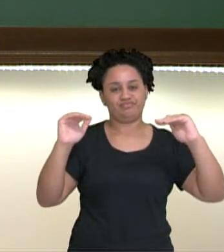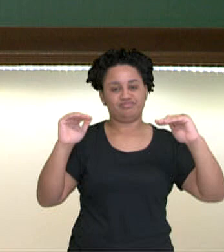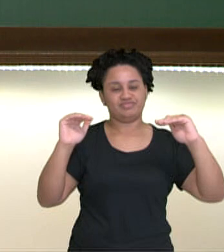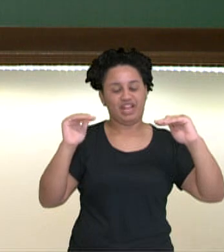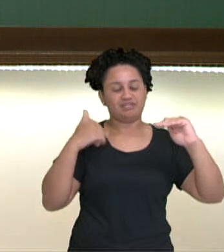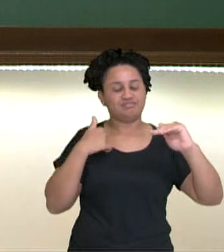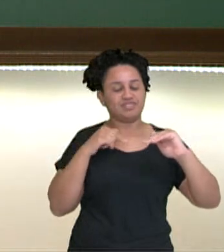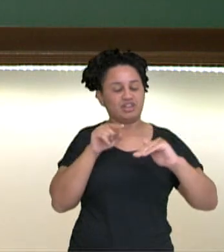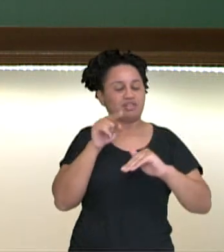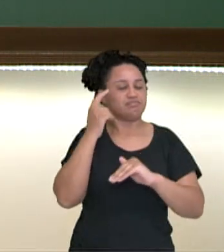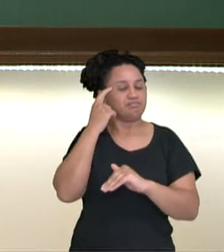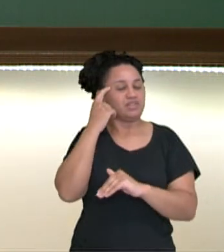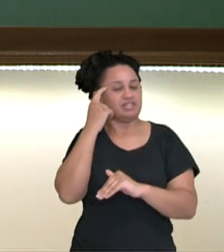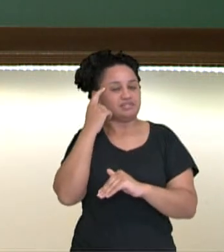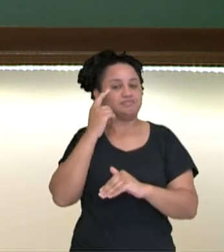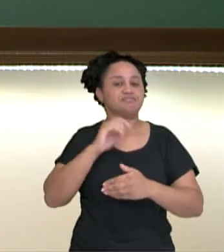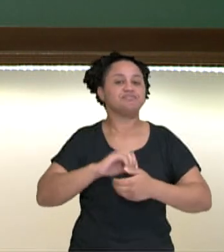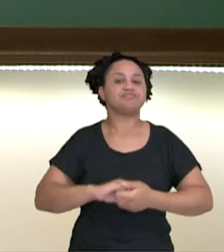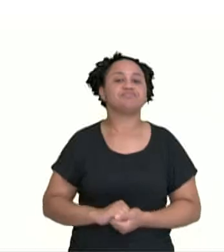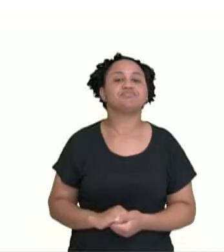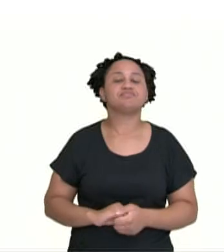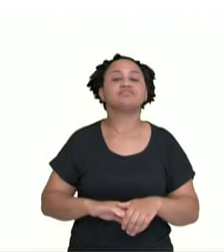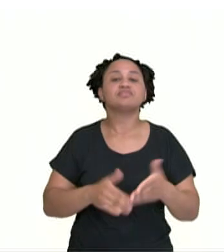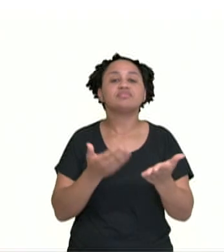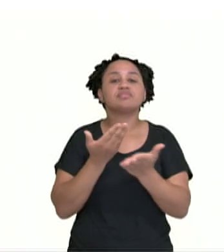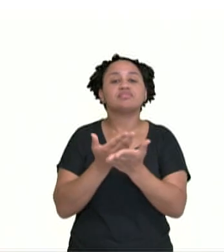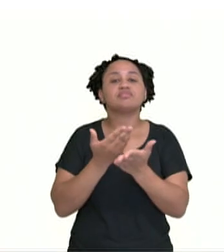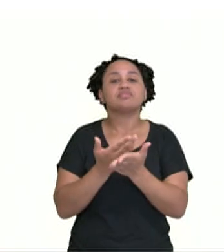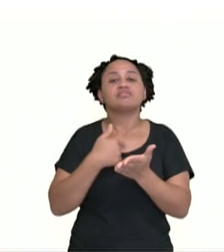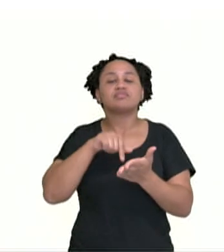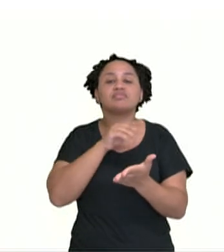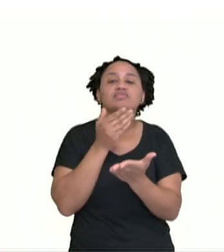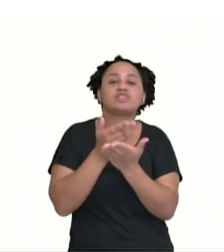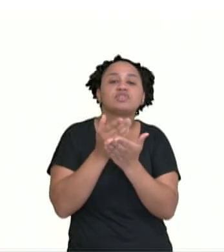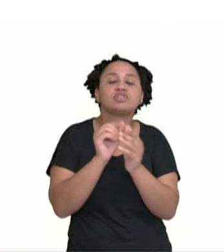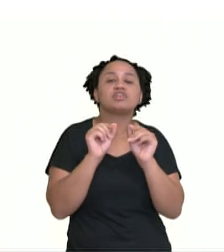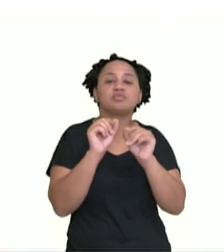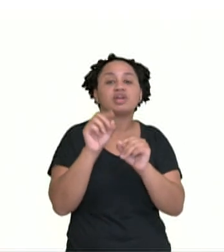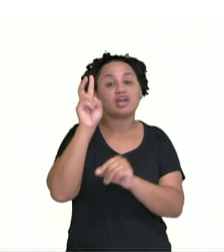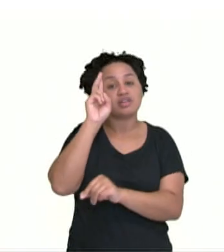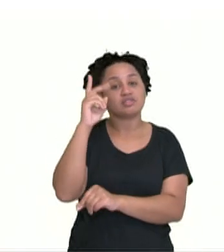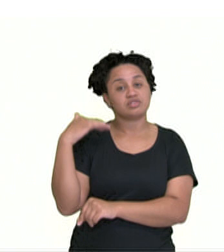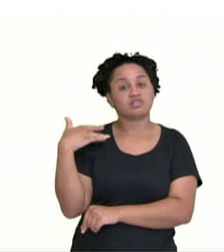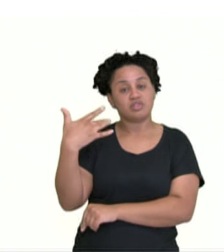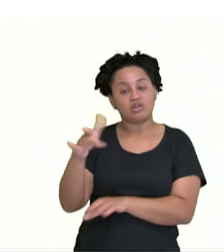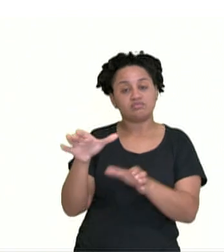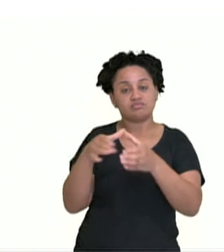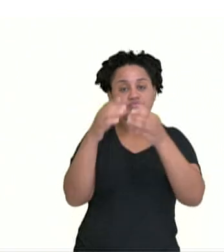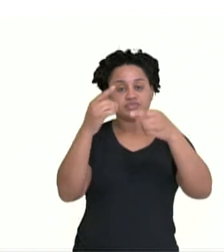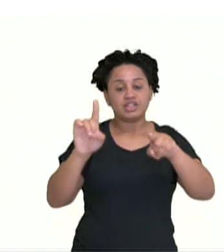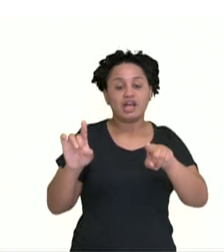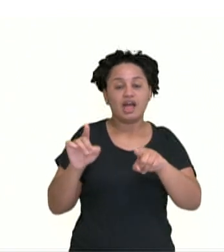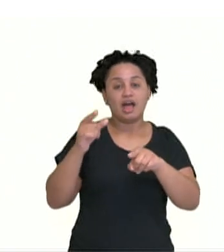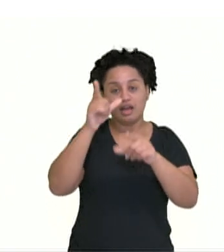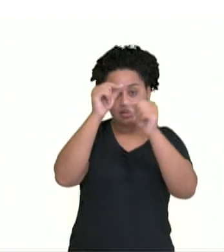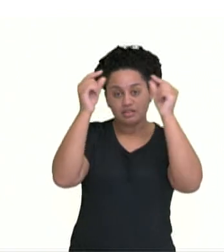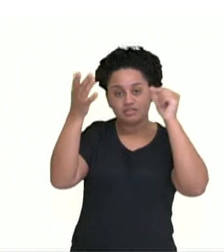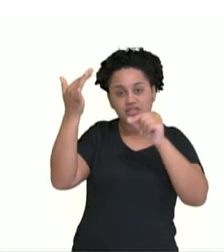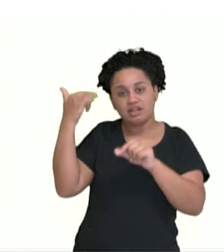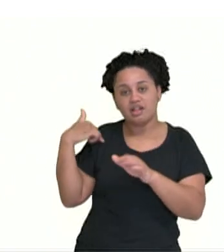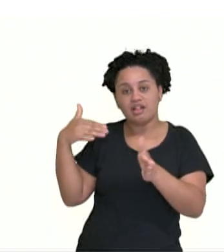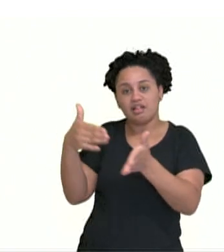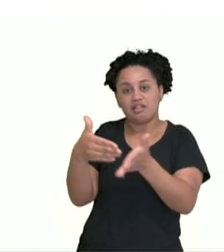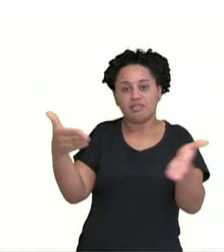Fica a dica. Nessa aula estudamos a história da orquestra desde a Grécia Antiga até os dias atuais. Vimos como